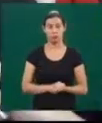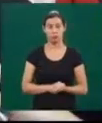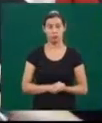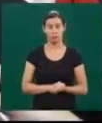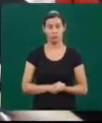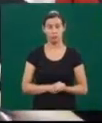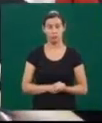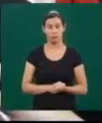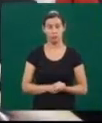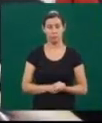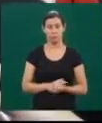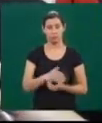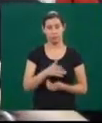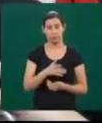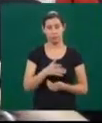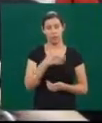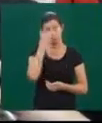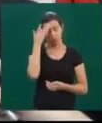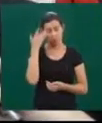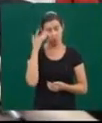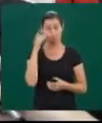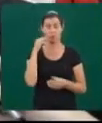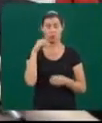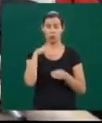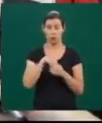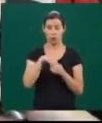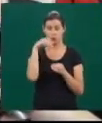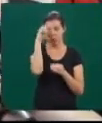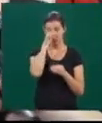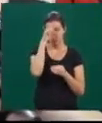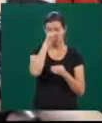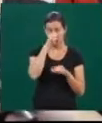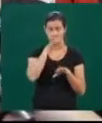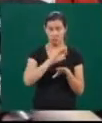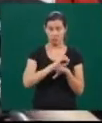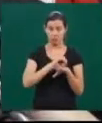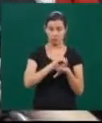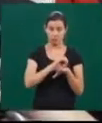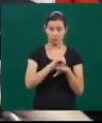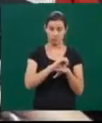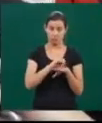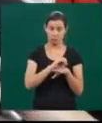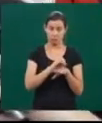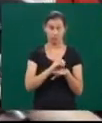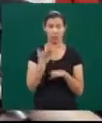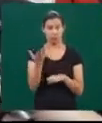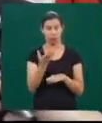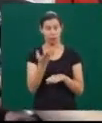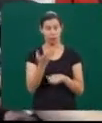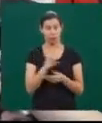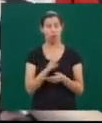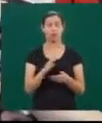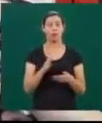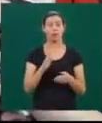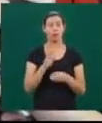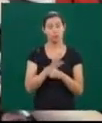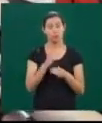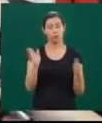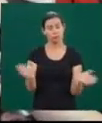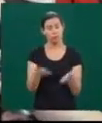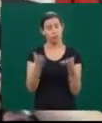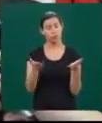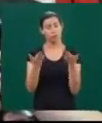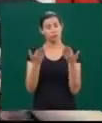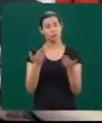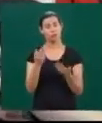Quem está na oficina é porque quer, né? As que não querem. Então, claro que tem o estímulo da remissão de pena, o salário